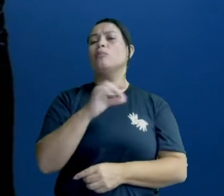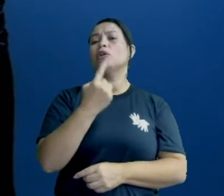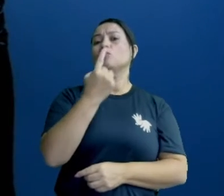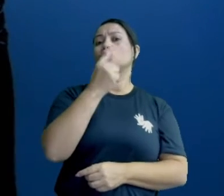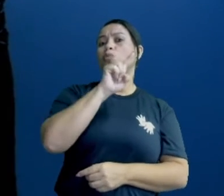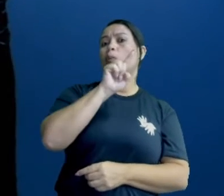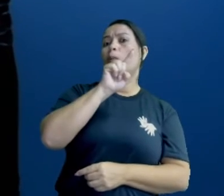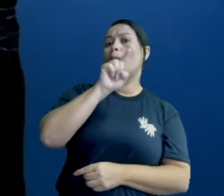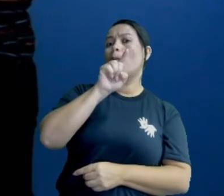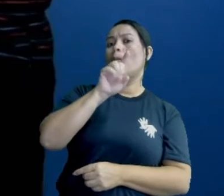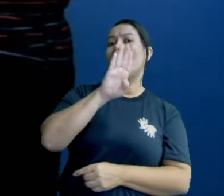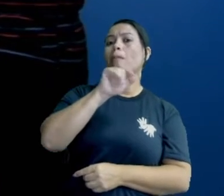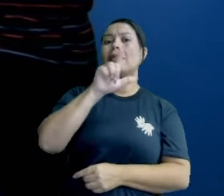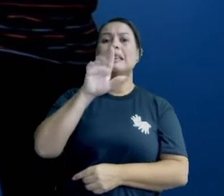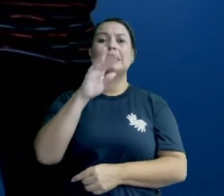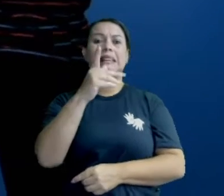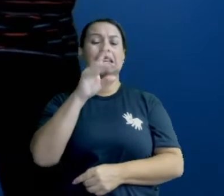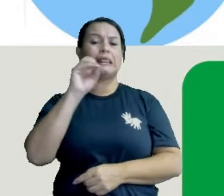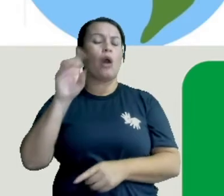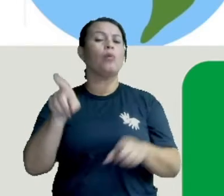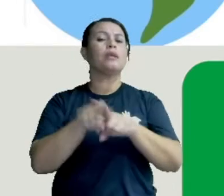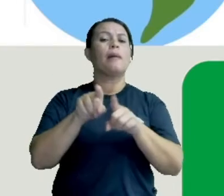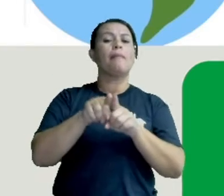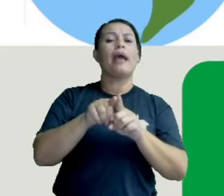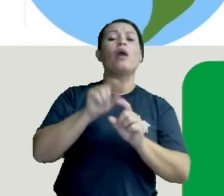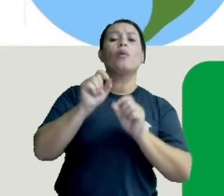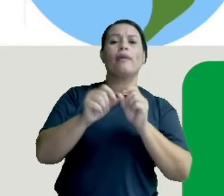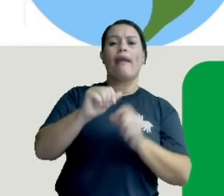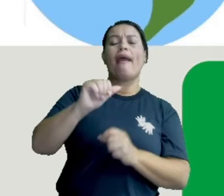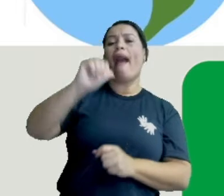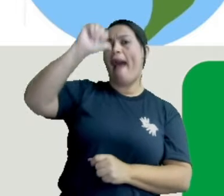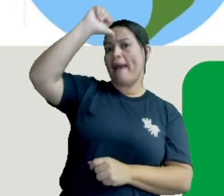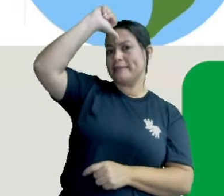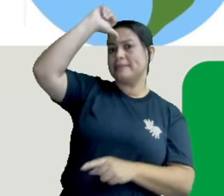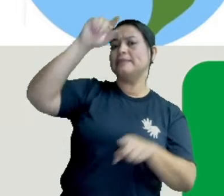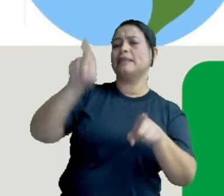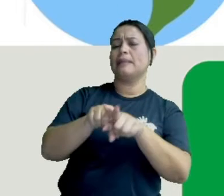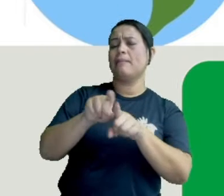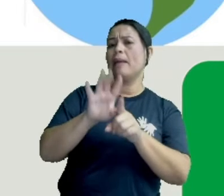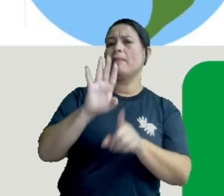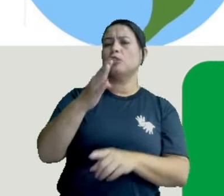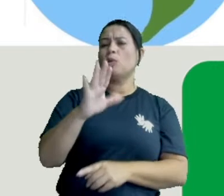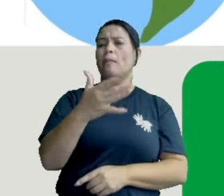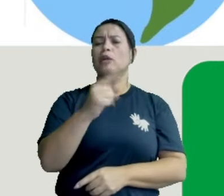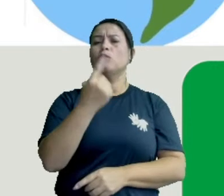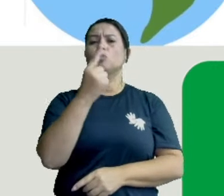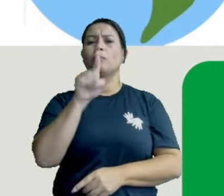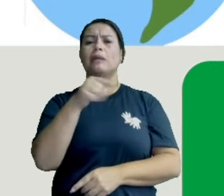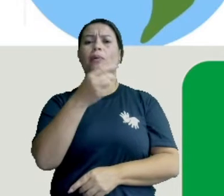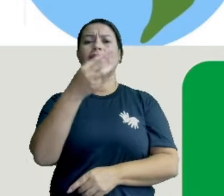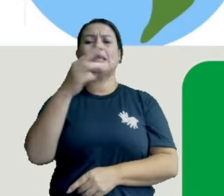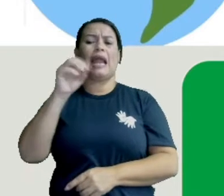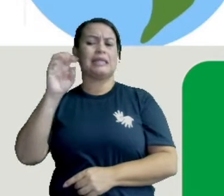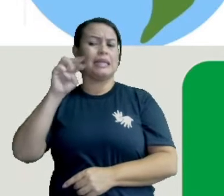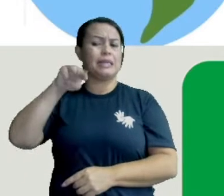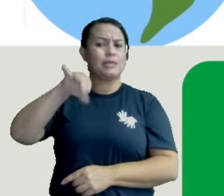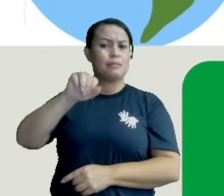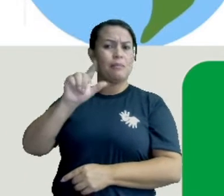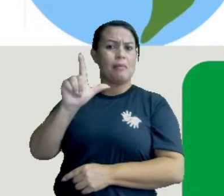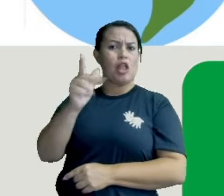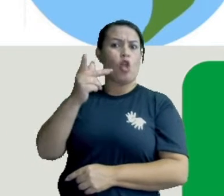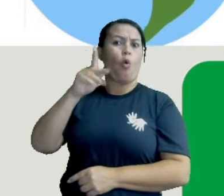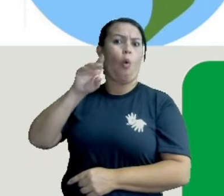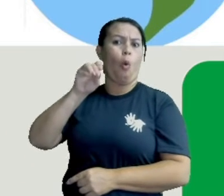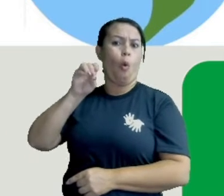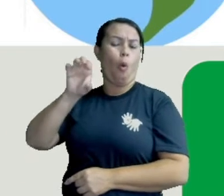de pessoas, tá? A Índia vem logo em seguida, aí beirando 1 bilhão e 300 milhões de pessoas, e as estimativas apontam que